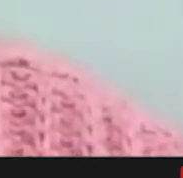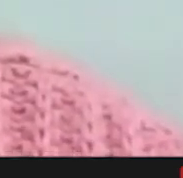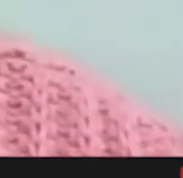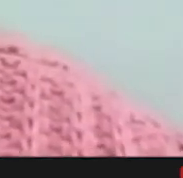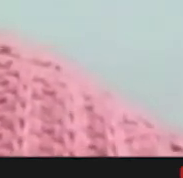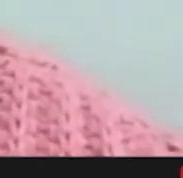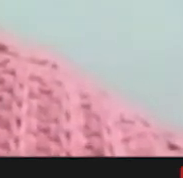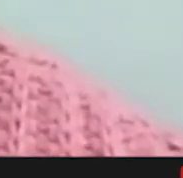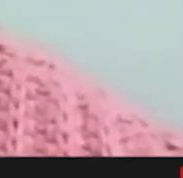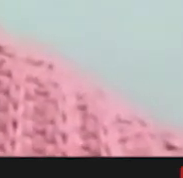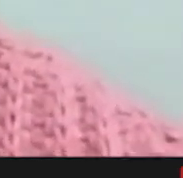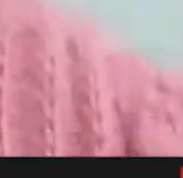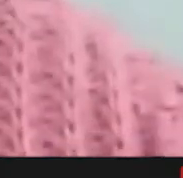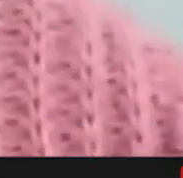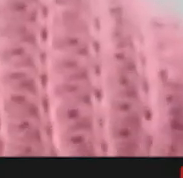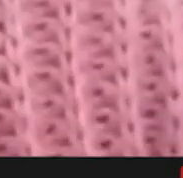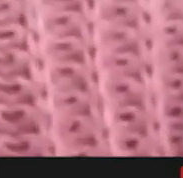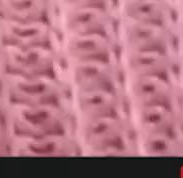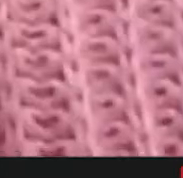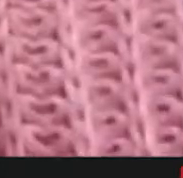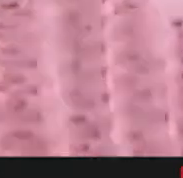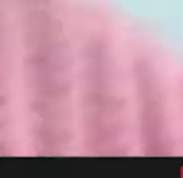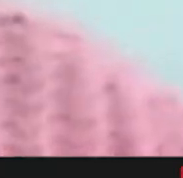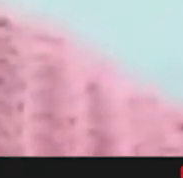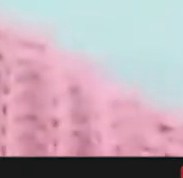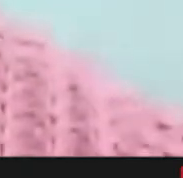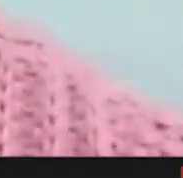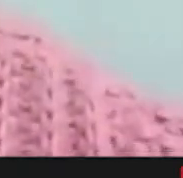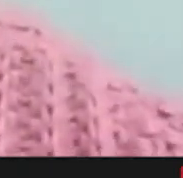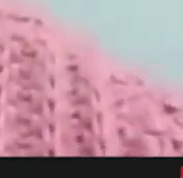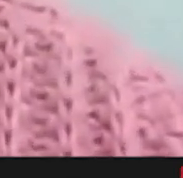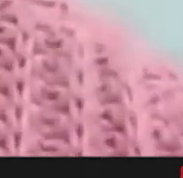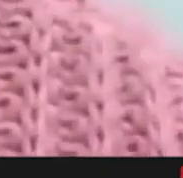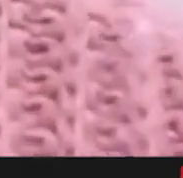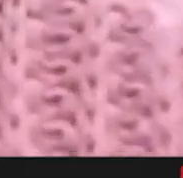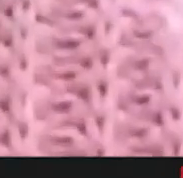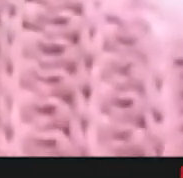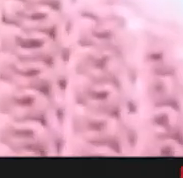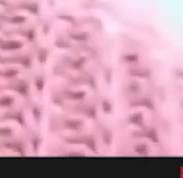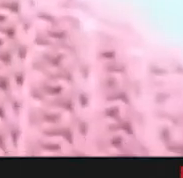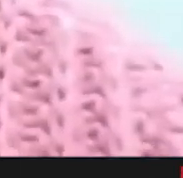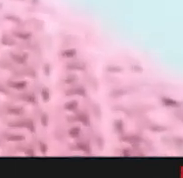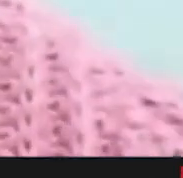né? E que faz com que, né,